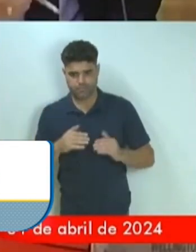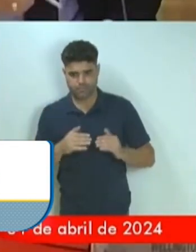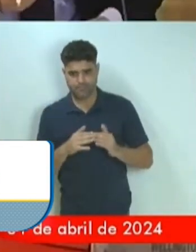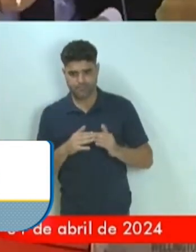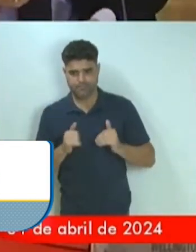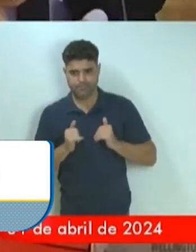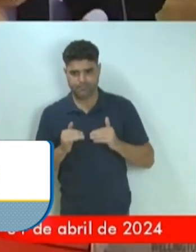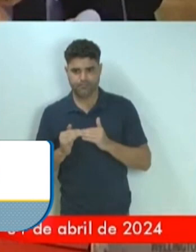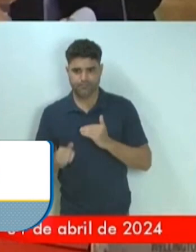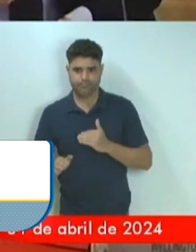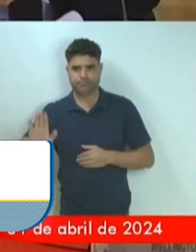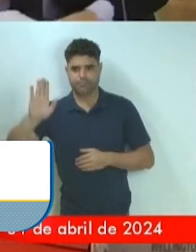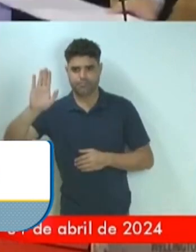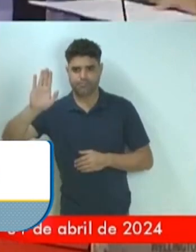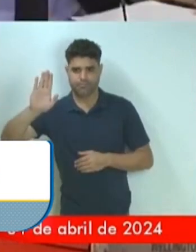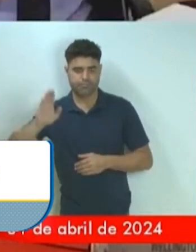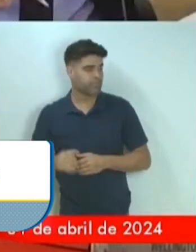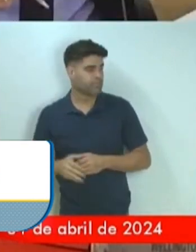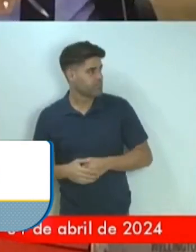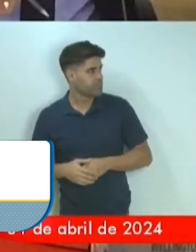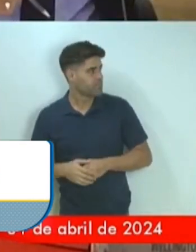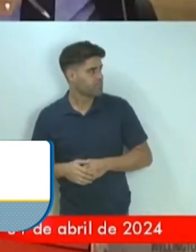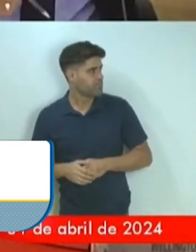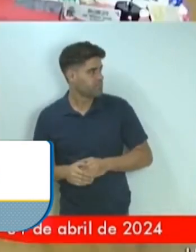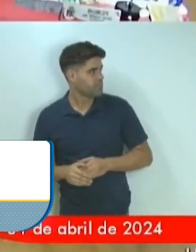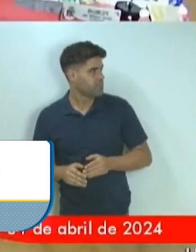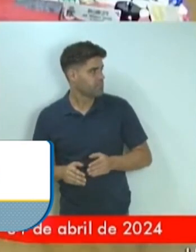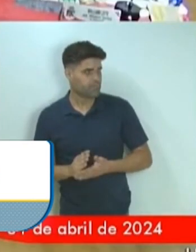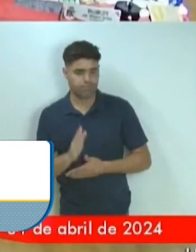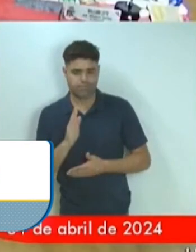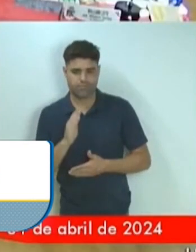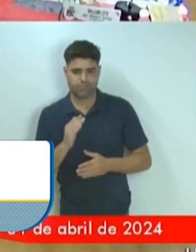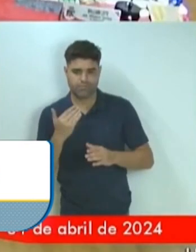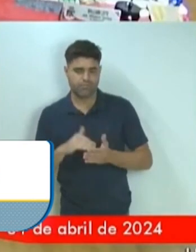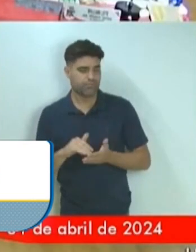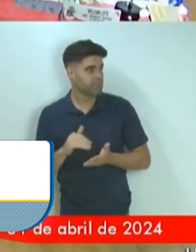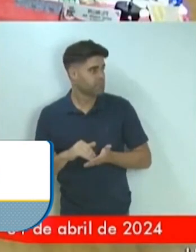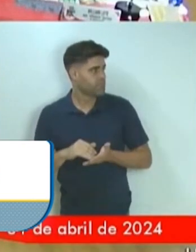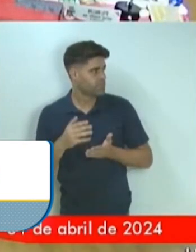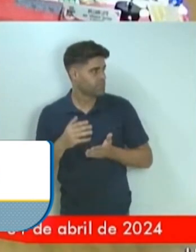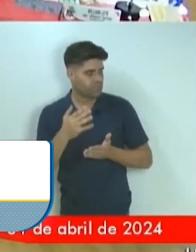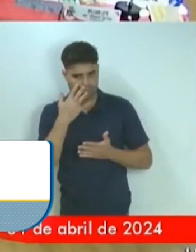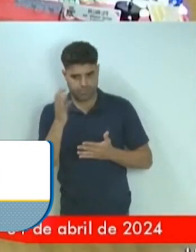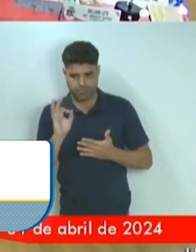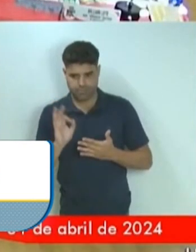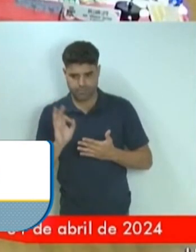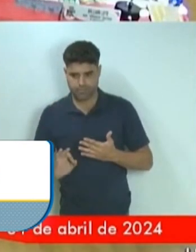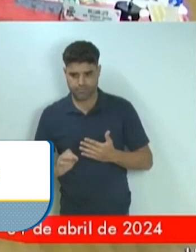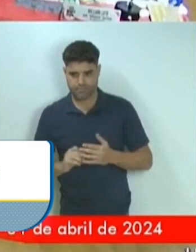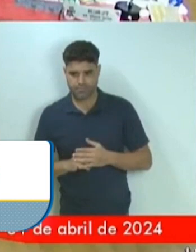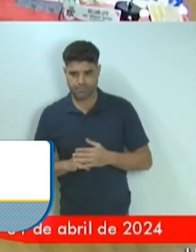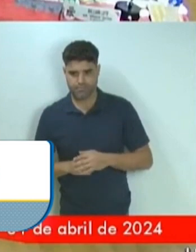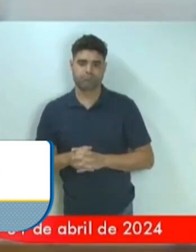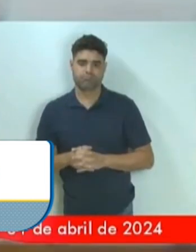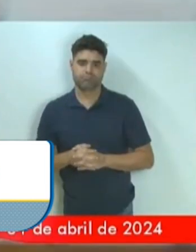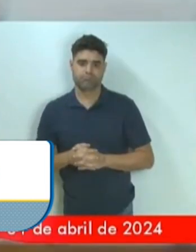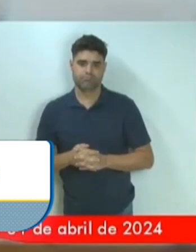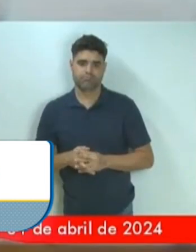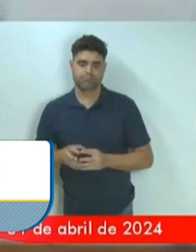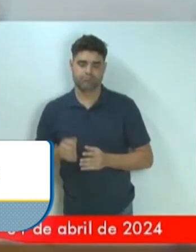5 obras, através da soma de várias emendas impositivas, também vão ser feitas, totalizando um valor global aí no município